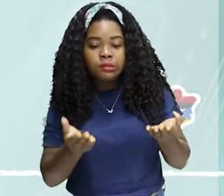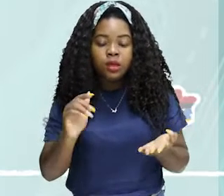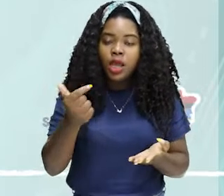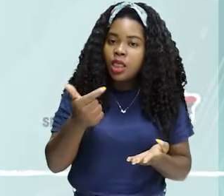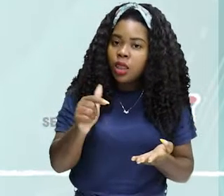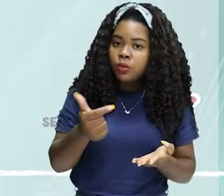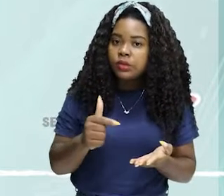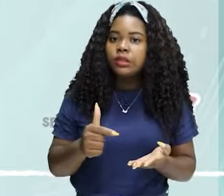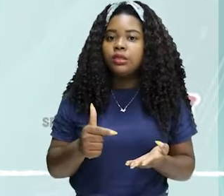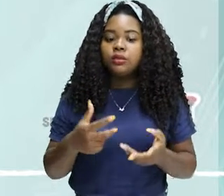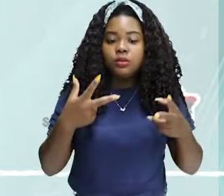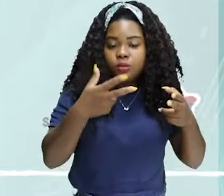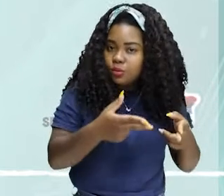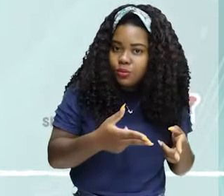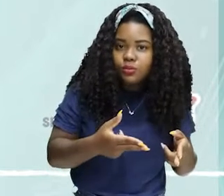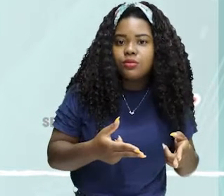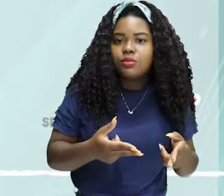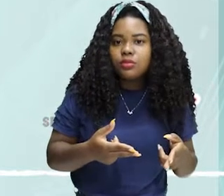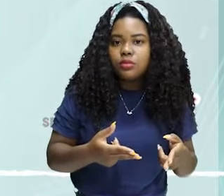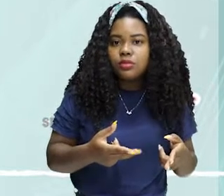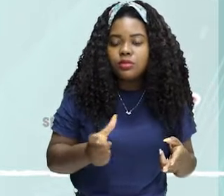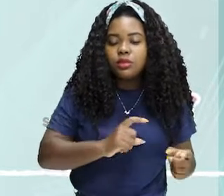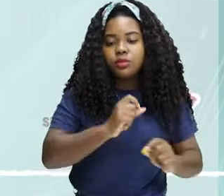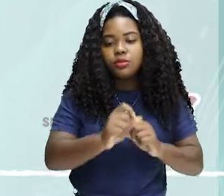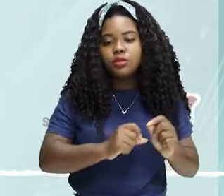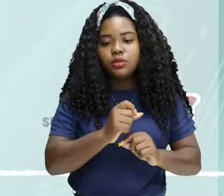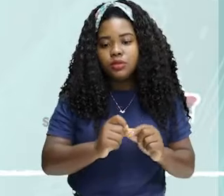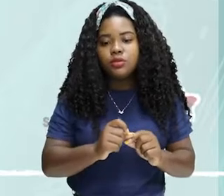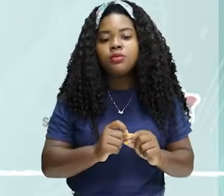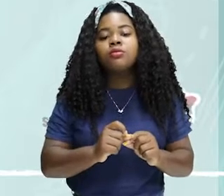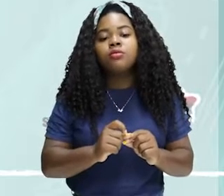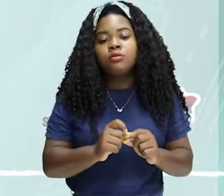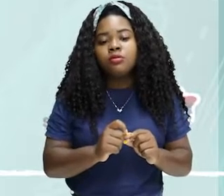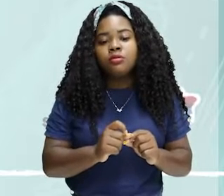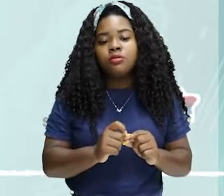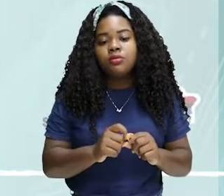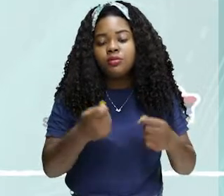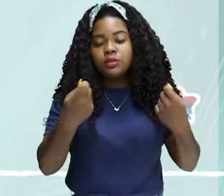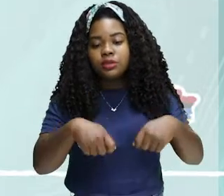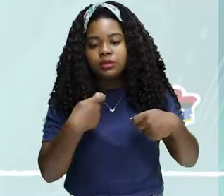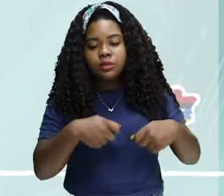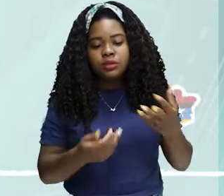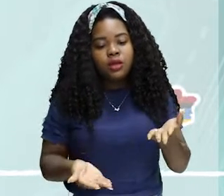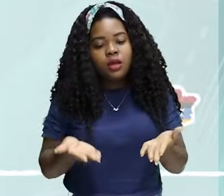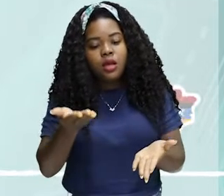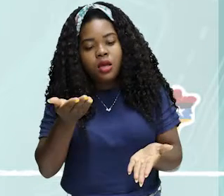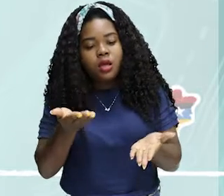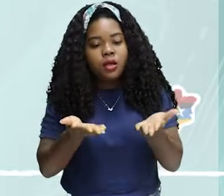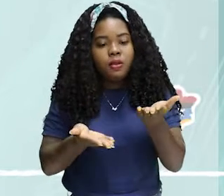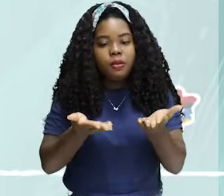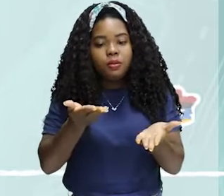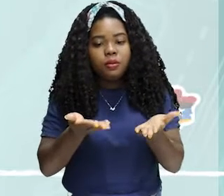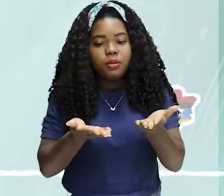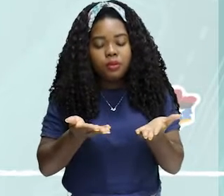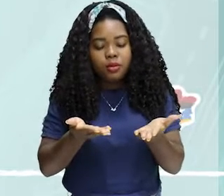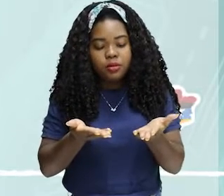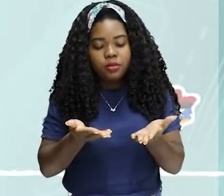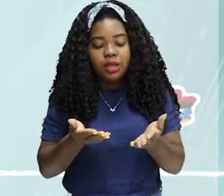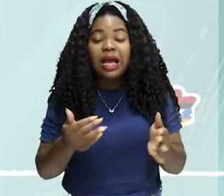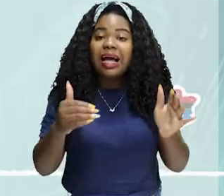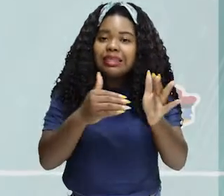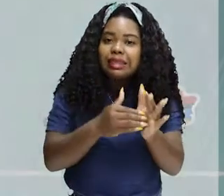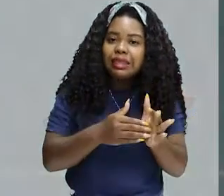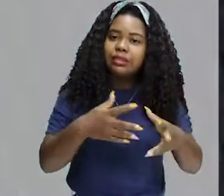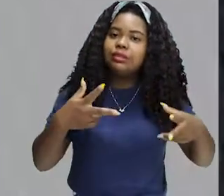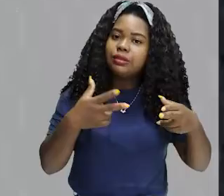os coeficientes de cada substância, a fim de que o número de átomos de cada elemento seja o mesmo, quer no